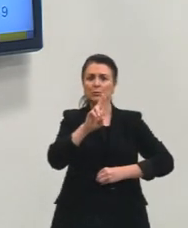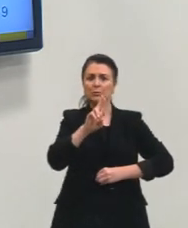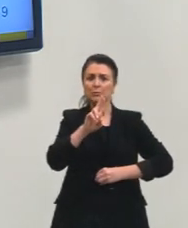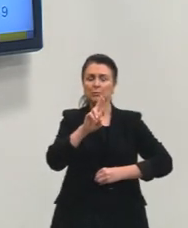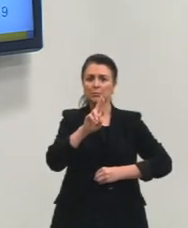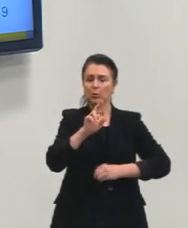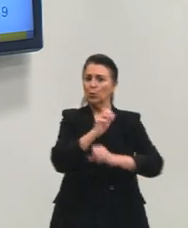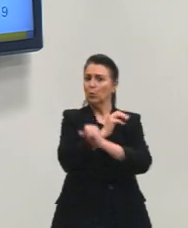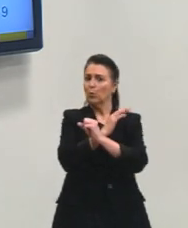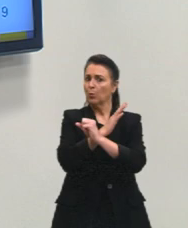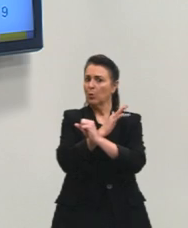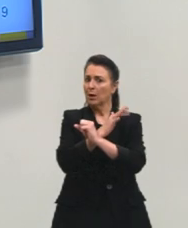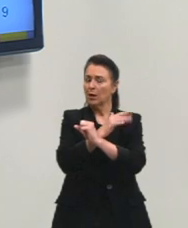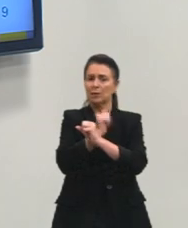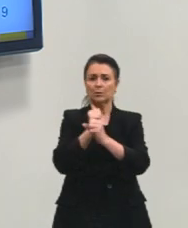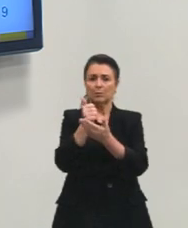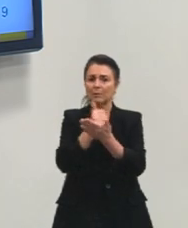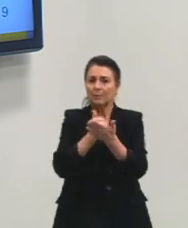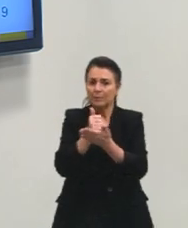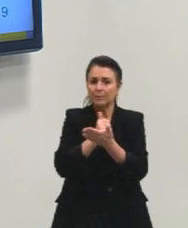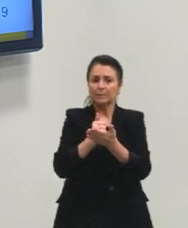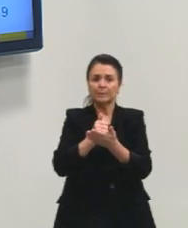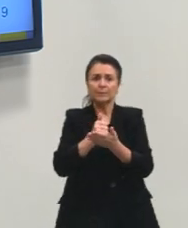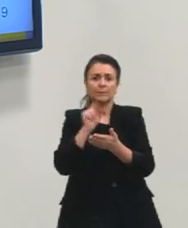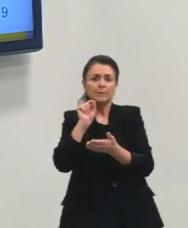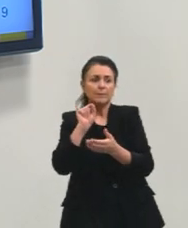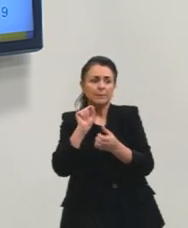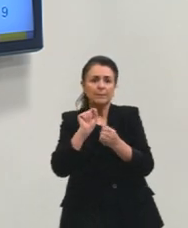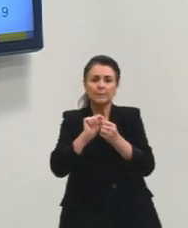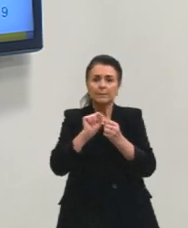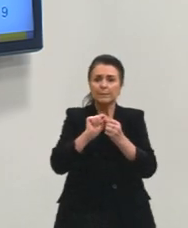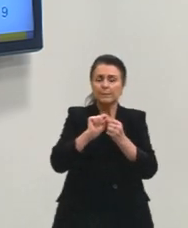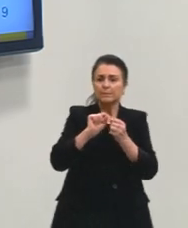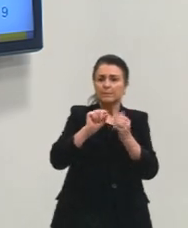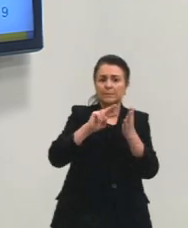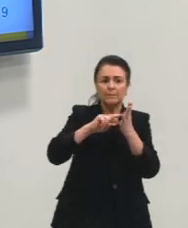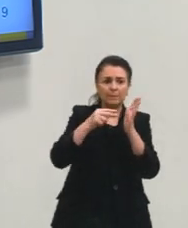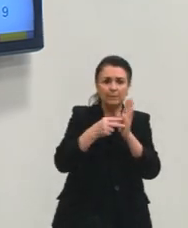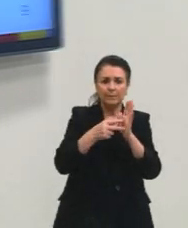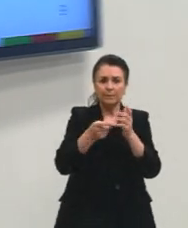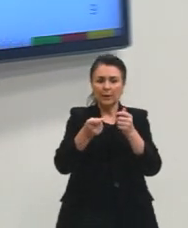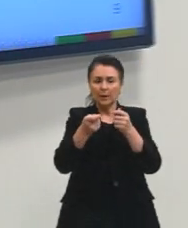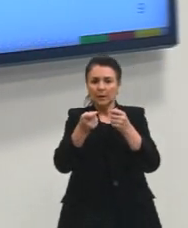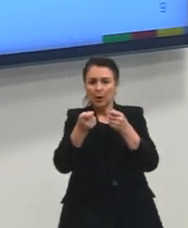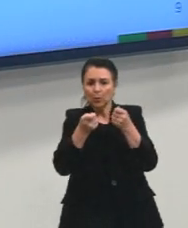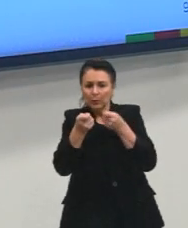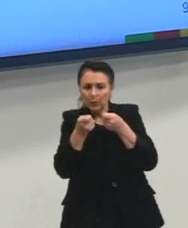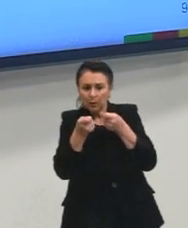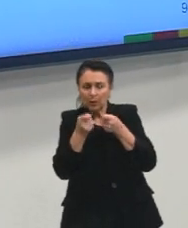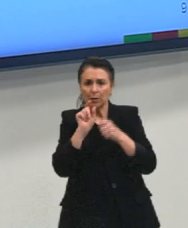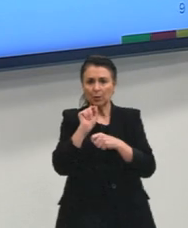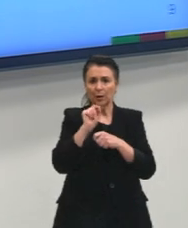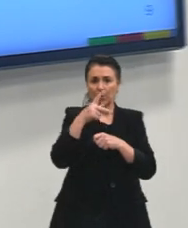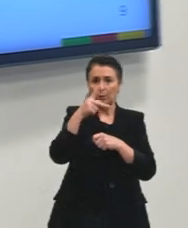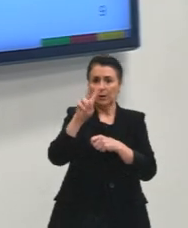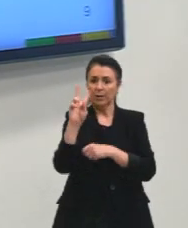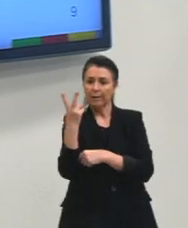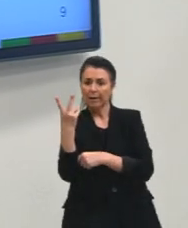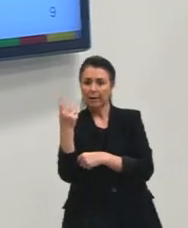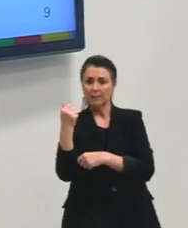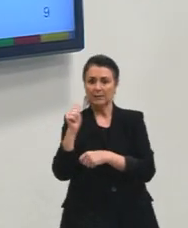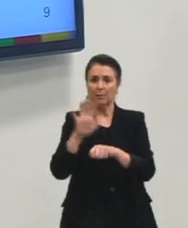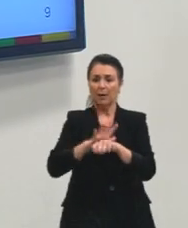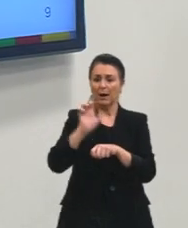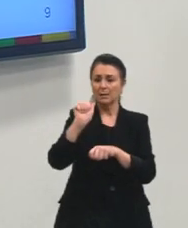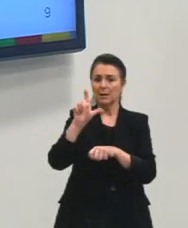uma base e tem que entender o que que ele tá fazendo ele eu estou controlando o PH eu tô afim de ficando eu preciso deixar meu PH